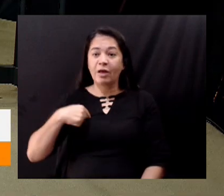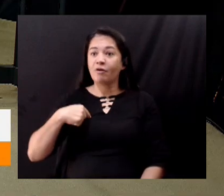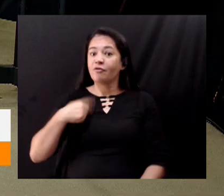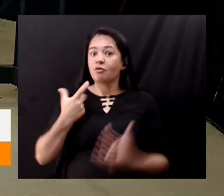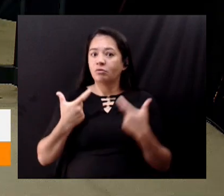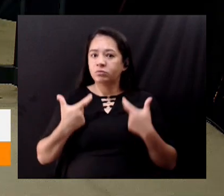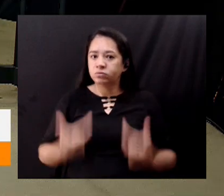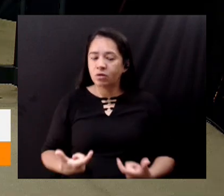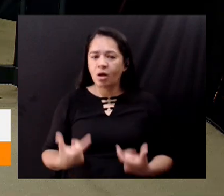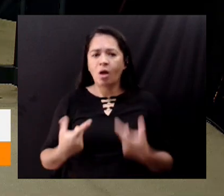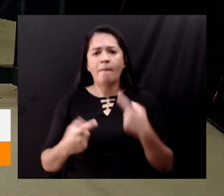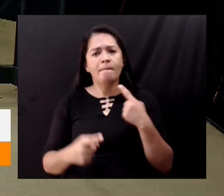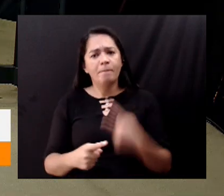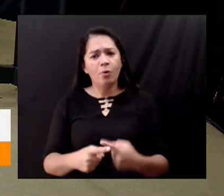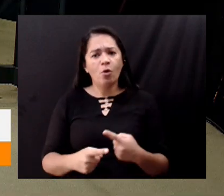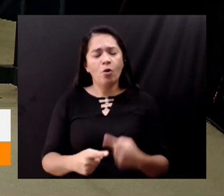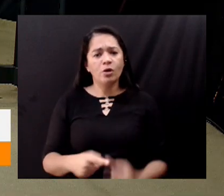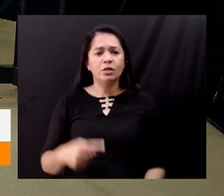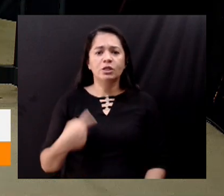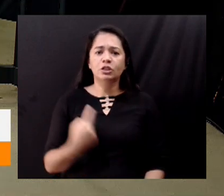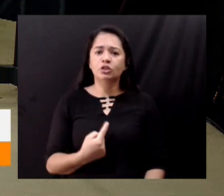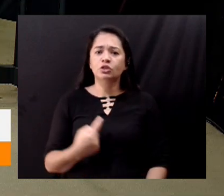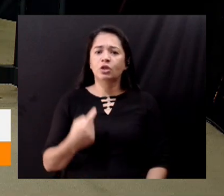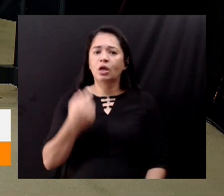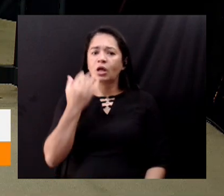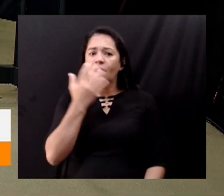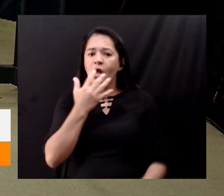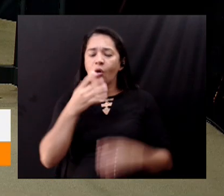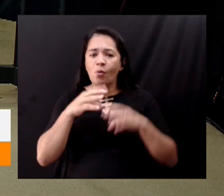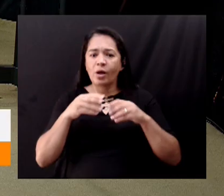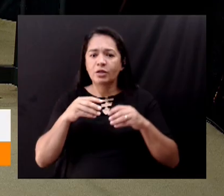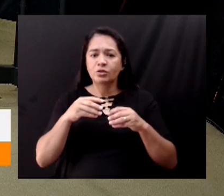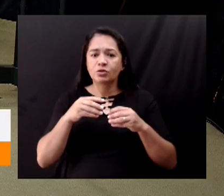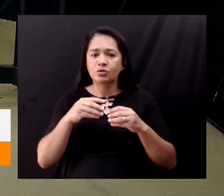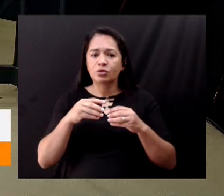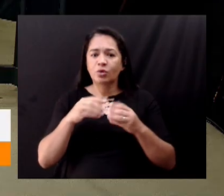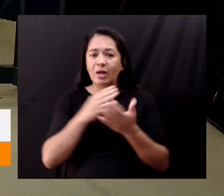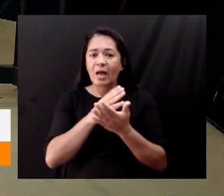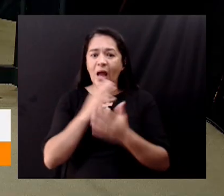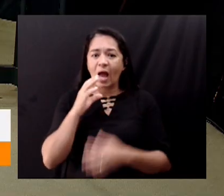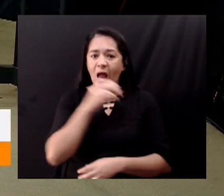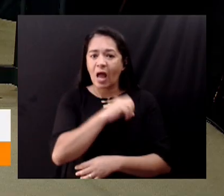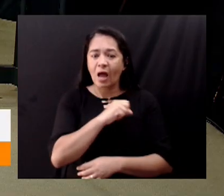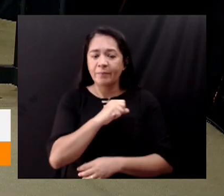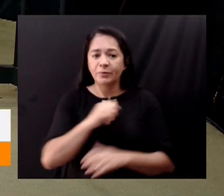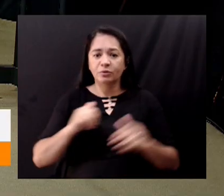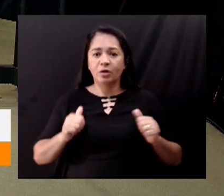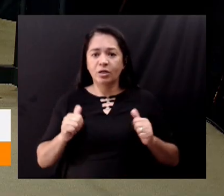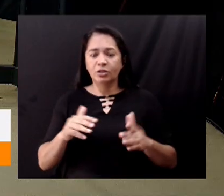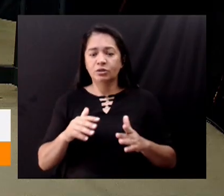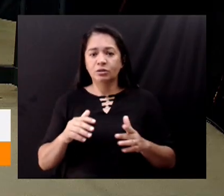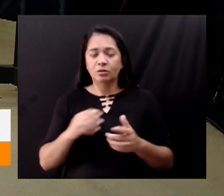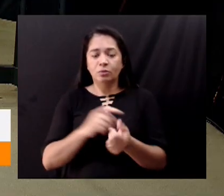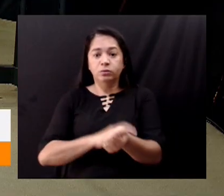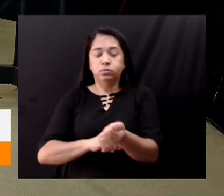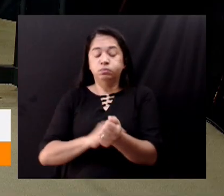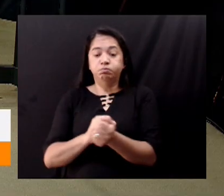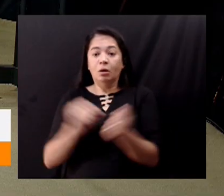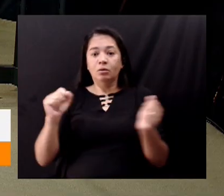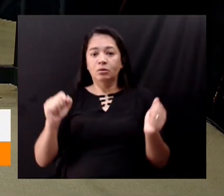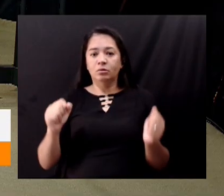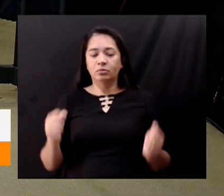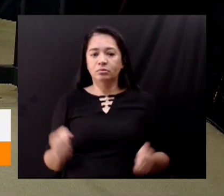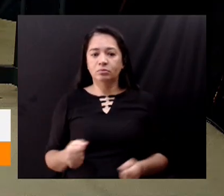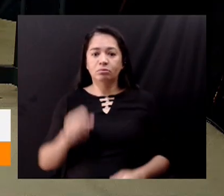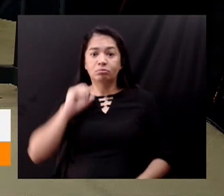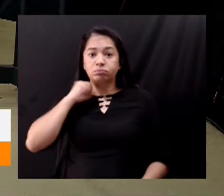que quando a gente corta o açúcar de uma vez, a gente tem uma reação muito explosiva. Isso já pesquisas